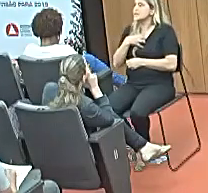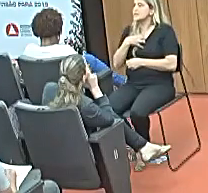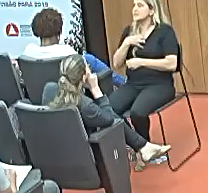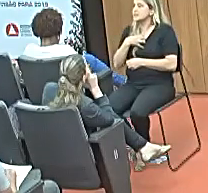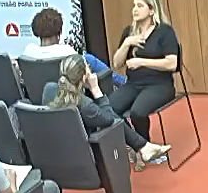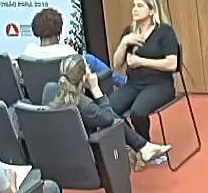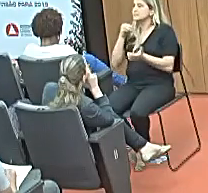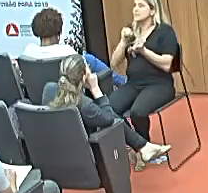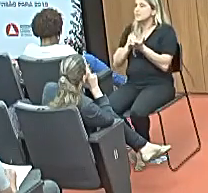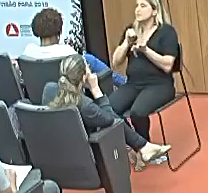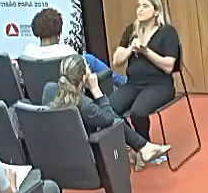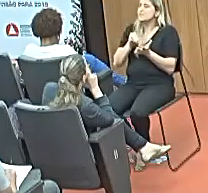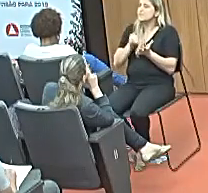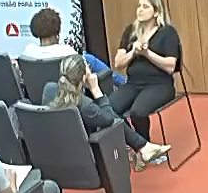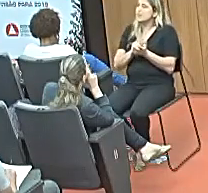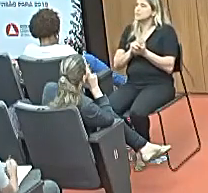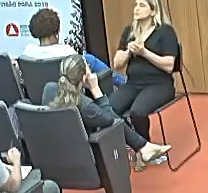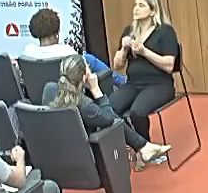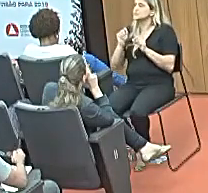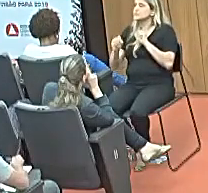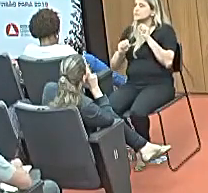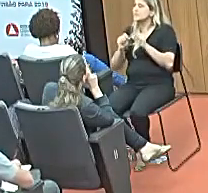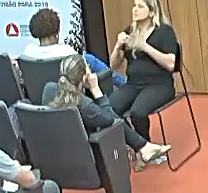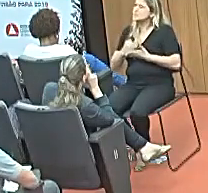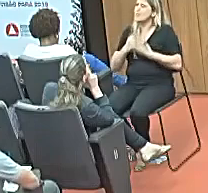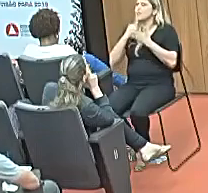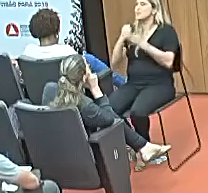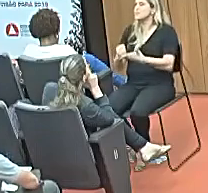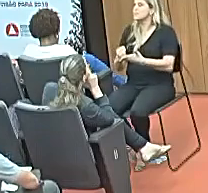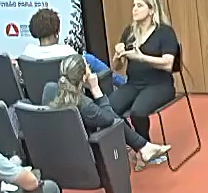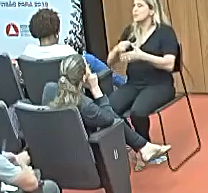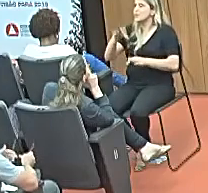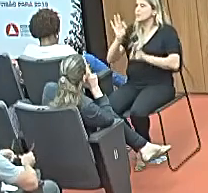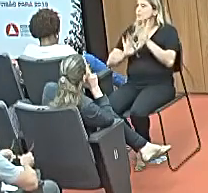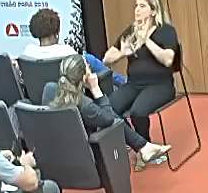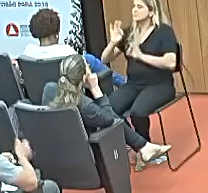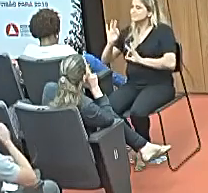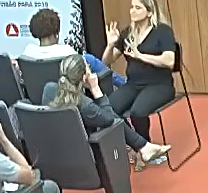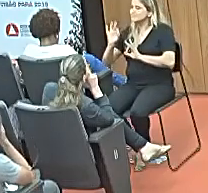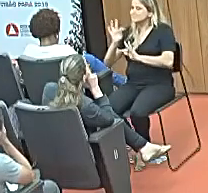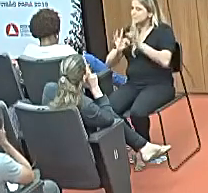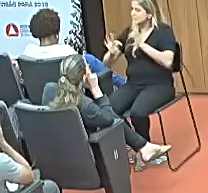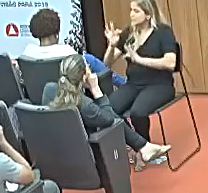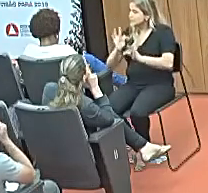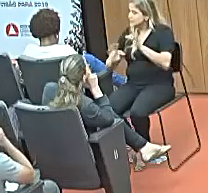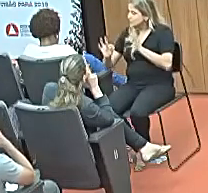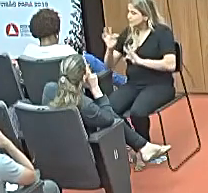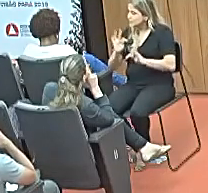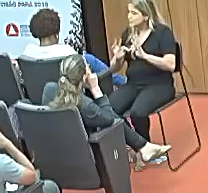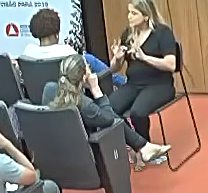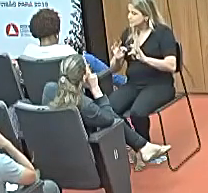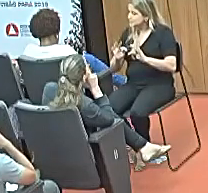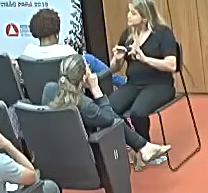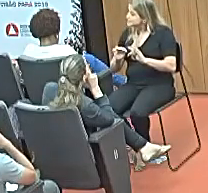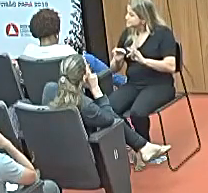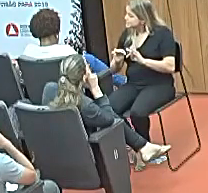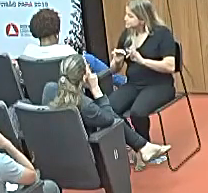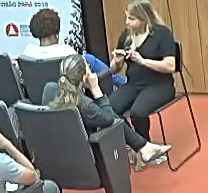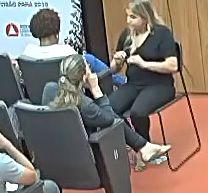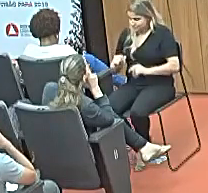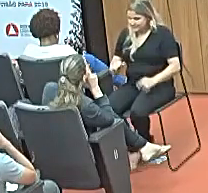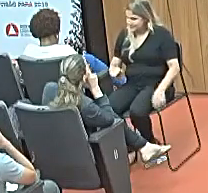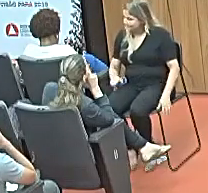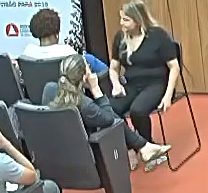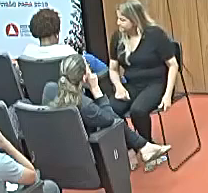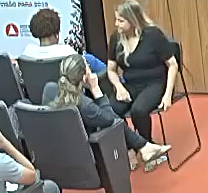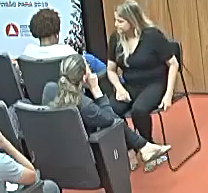técnico de orientação técnica pra constituir essas cooperativas que essas questões legais questão de as questões de